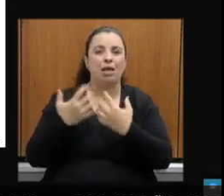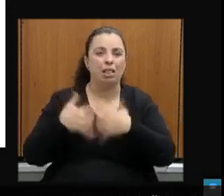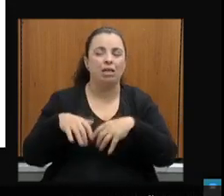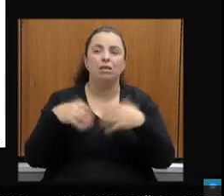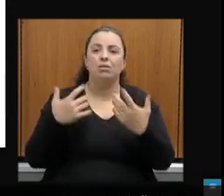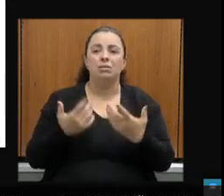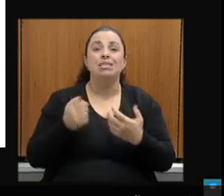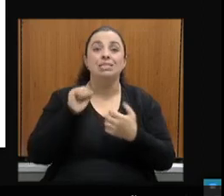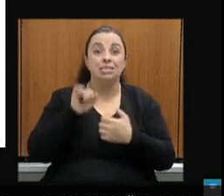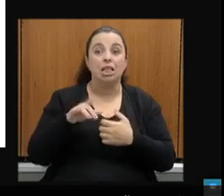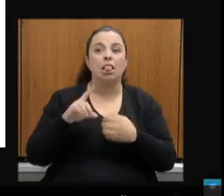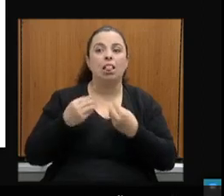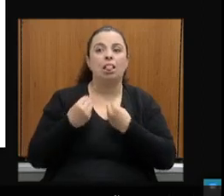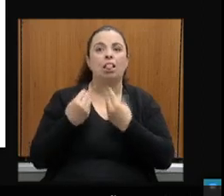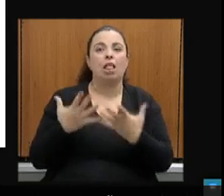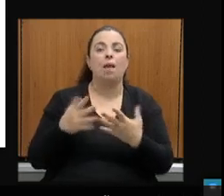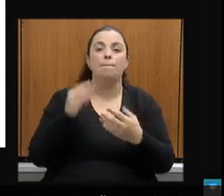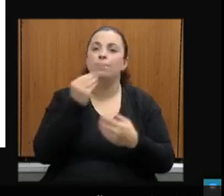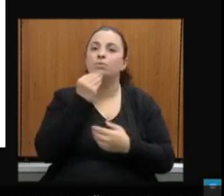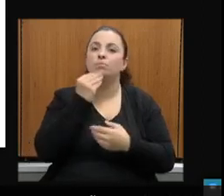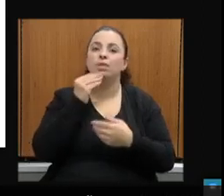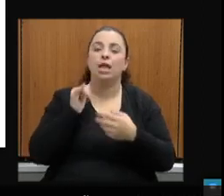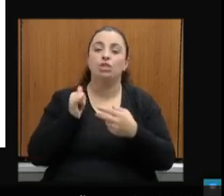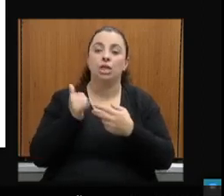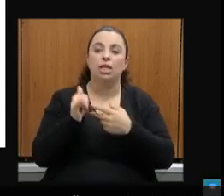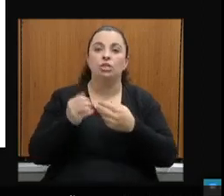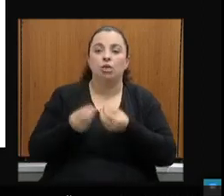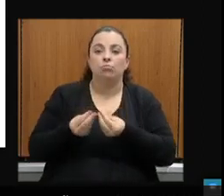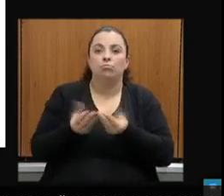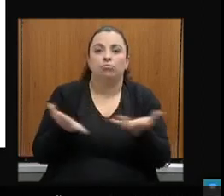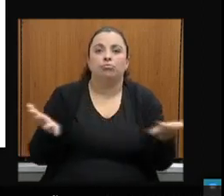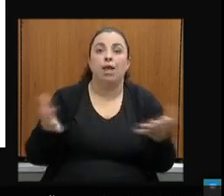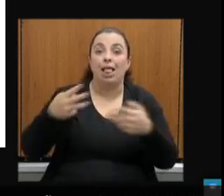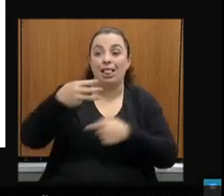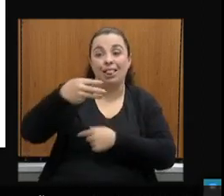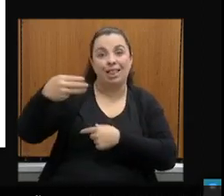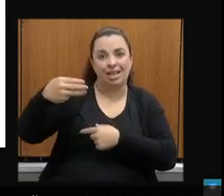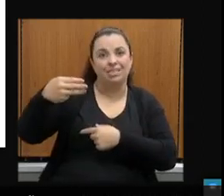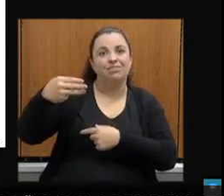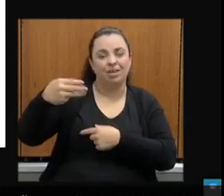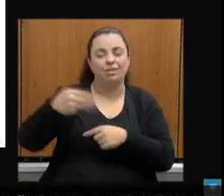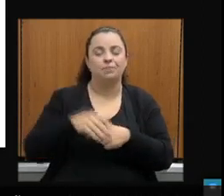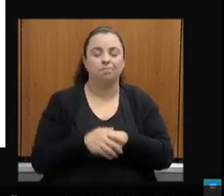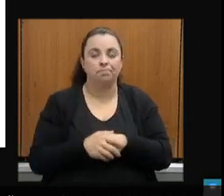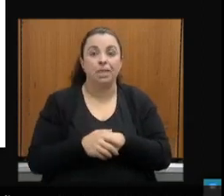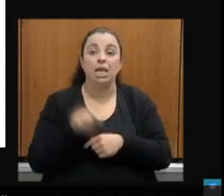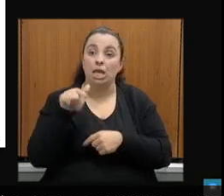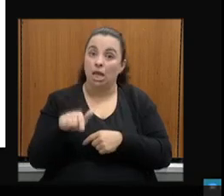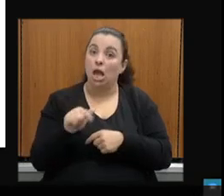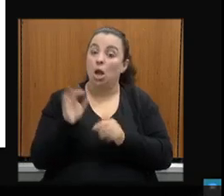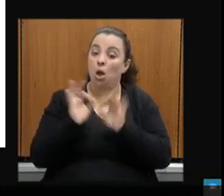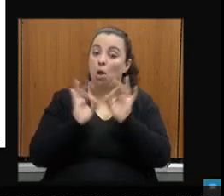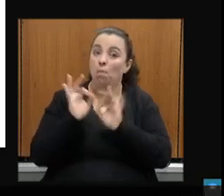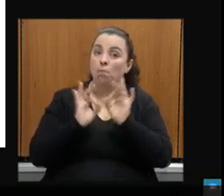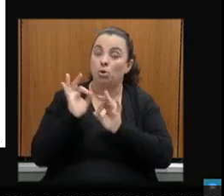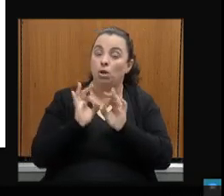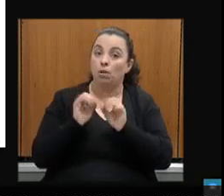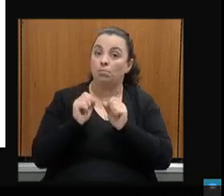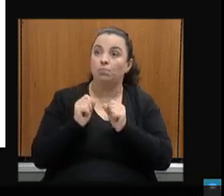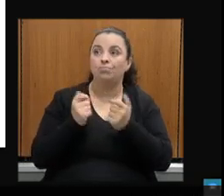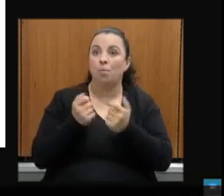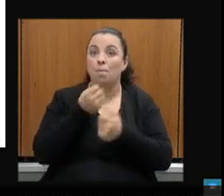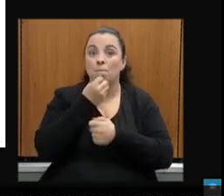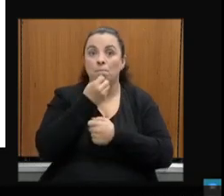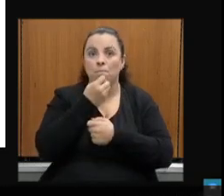linha na rede trifásica então aqui é um programa é precioso nós estamos começando Esse programa é um programa de